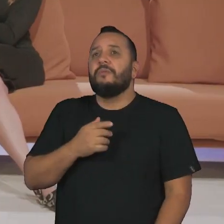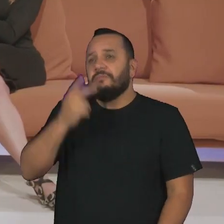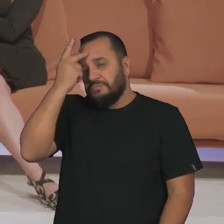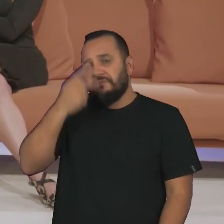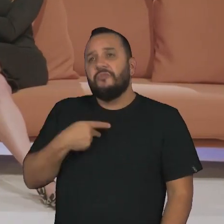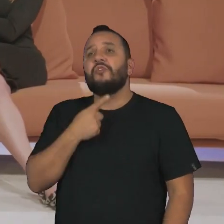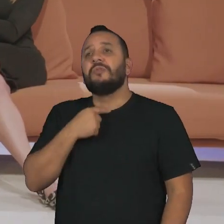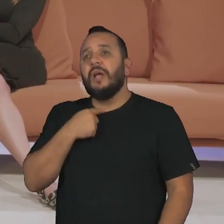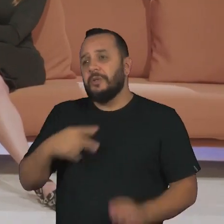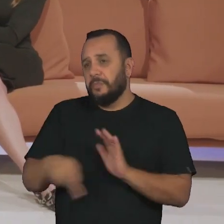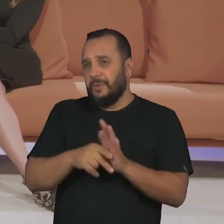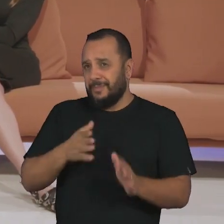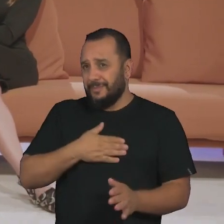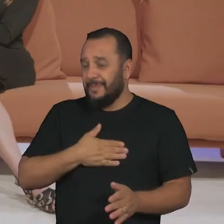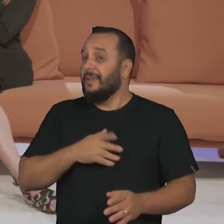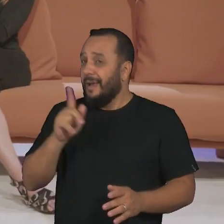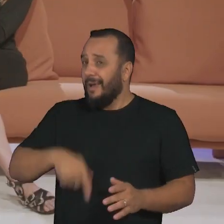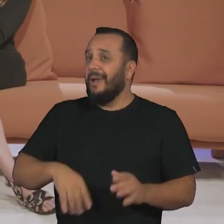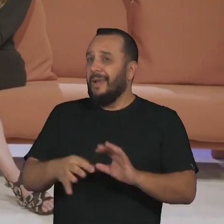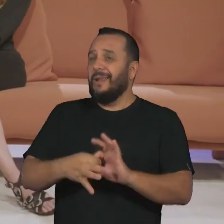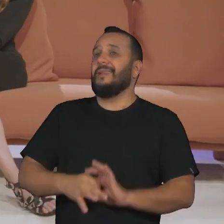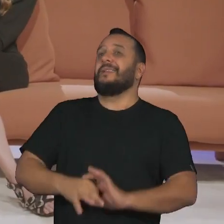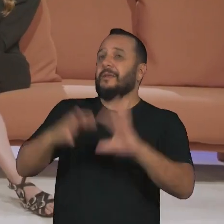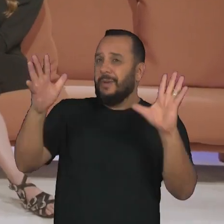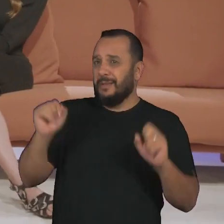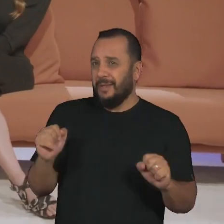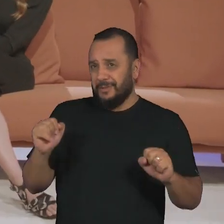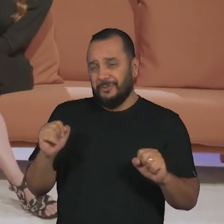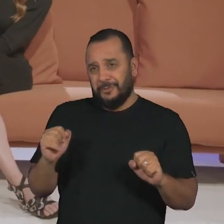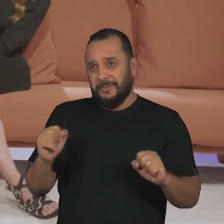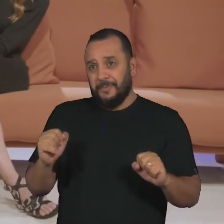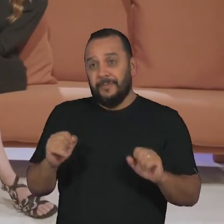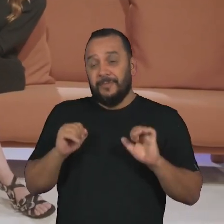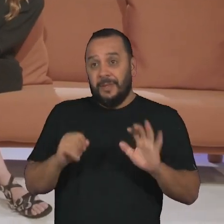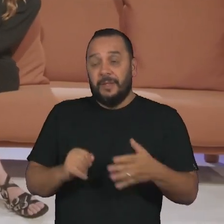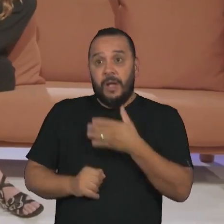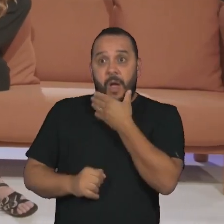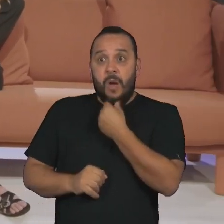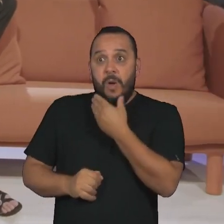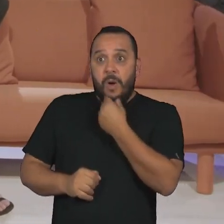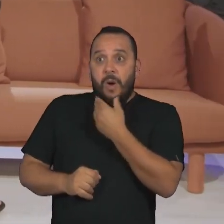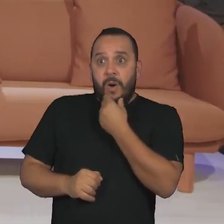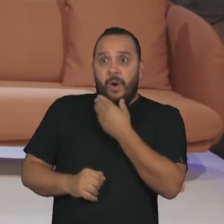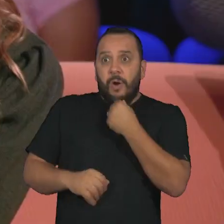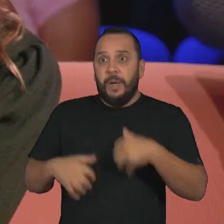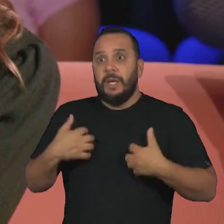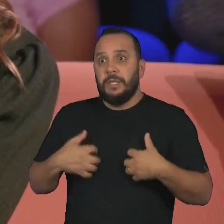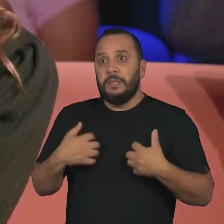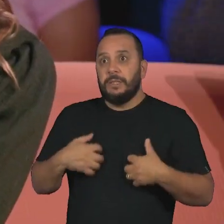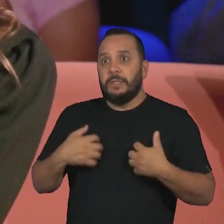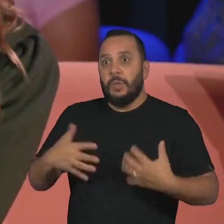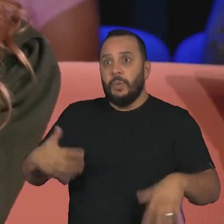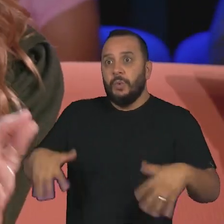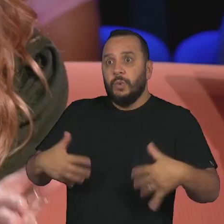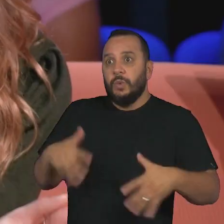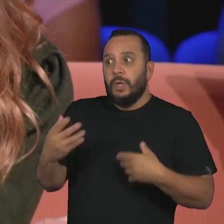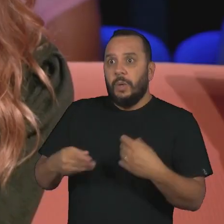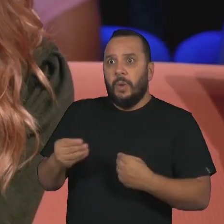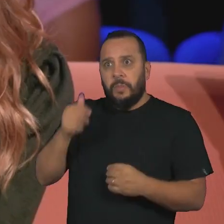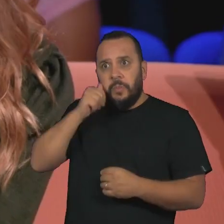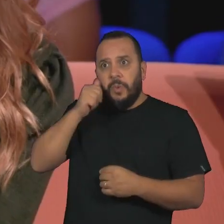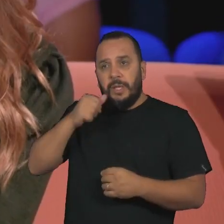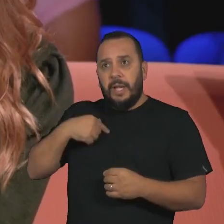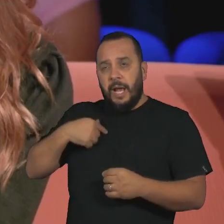certa forma, contrapõe com o desespero masculino de lidar com essa liberdade. E, portanto, a